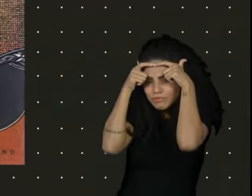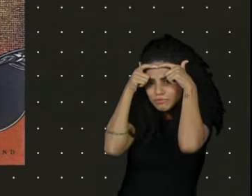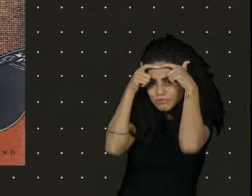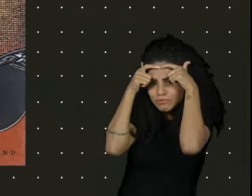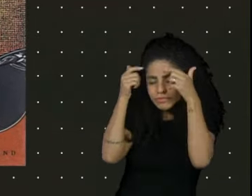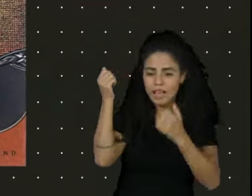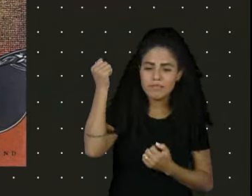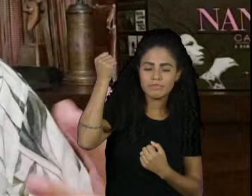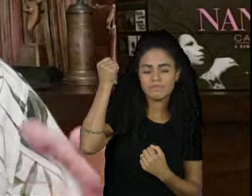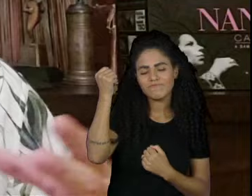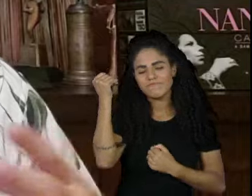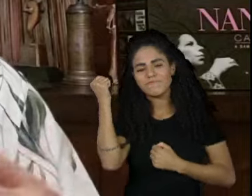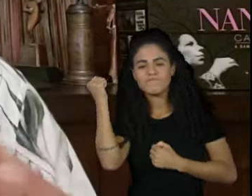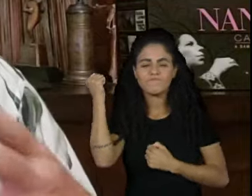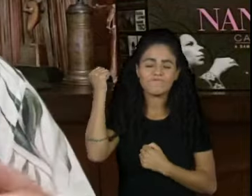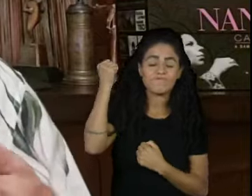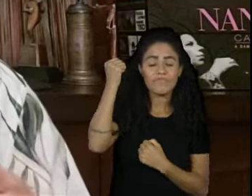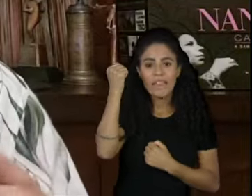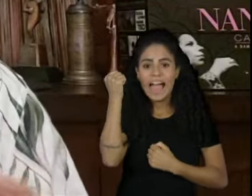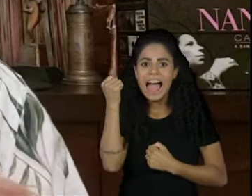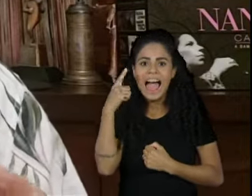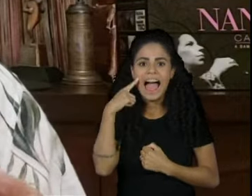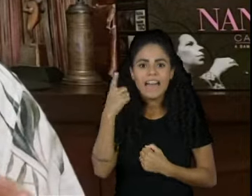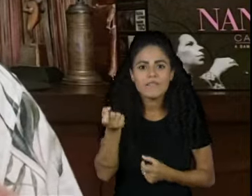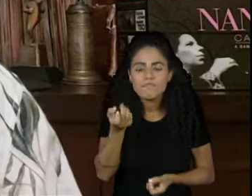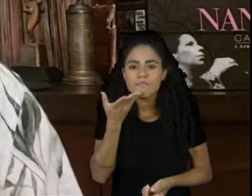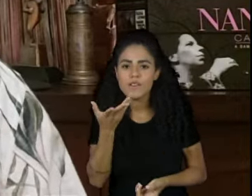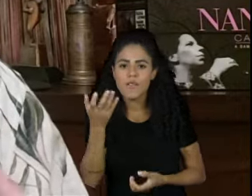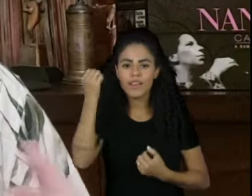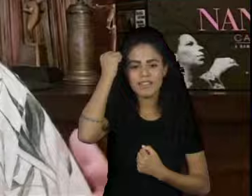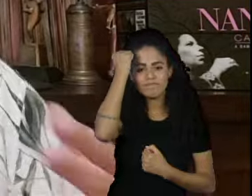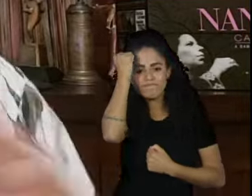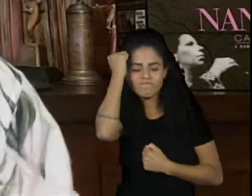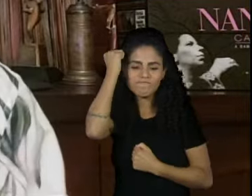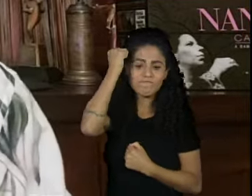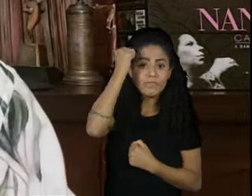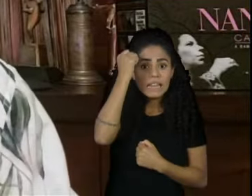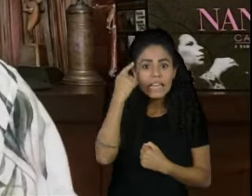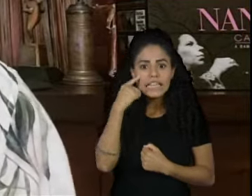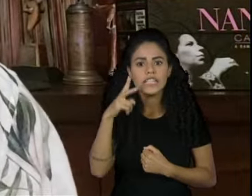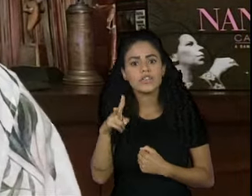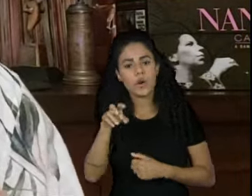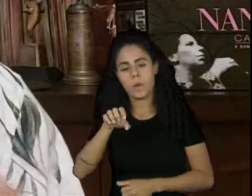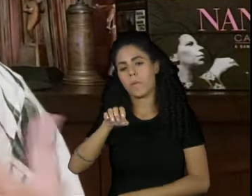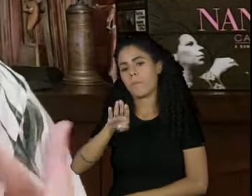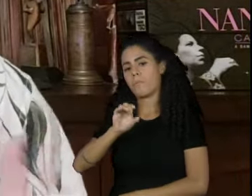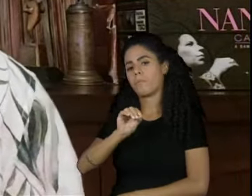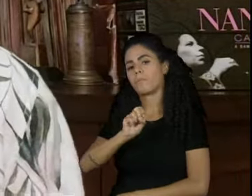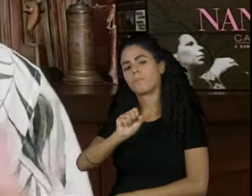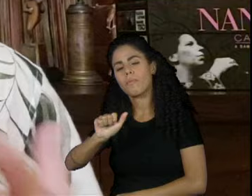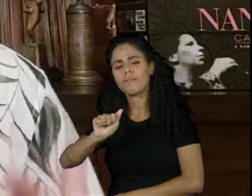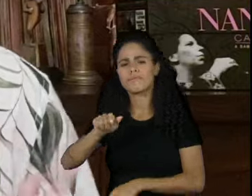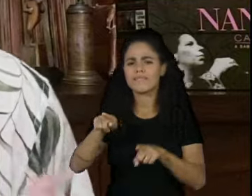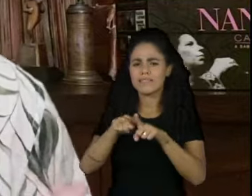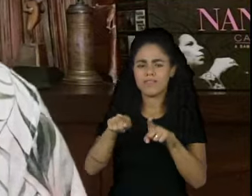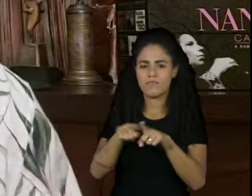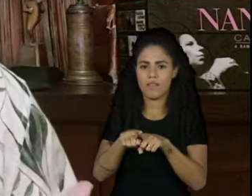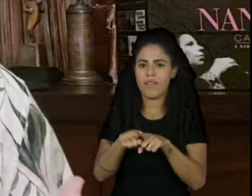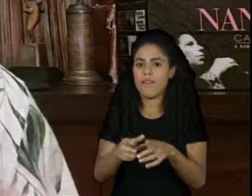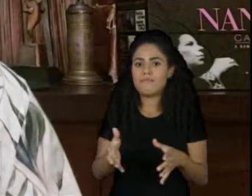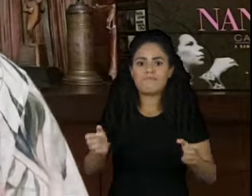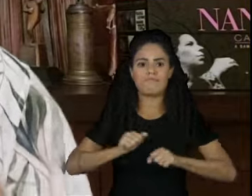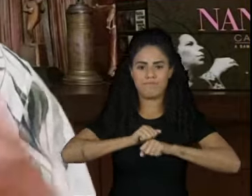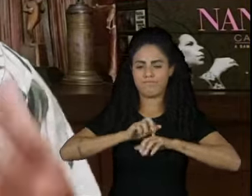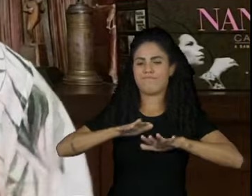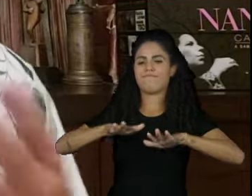descobrir, ela pegou essa agilidade do baião e jogou na bossa, né? Então era uma bossa explosiva,